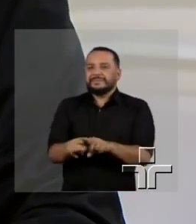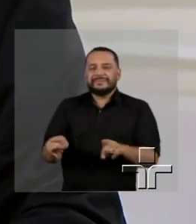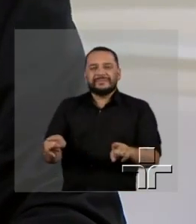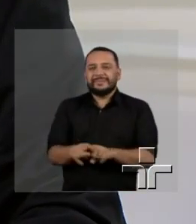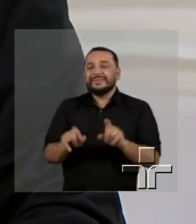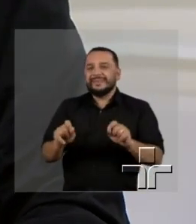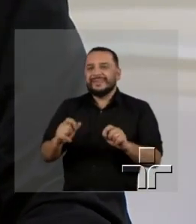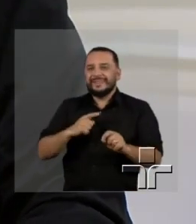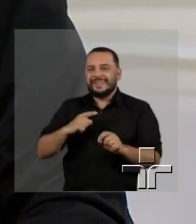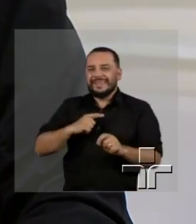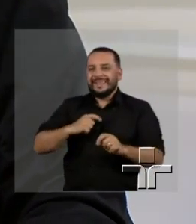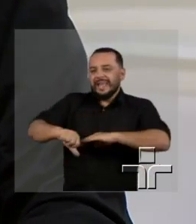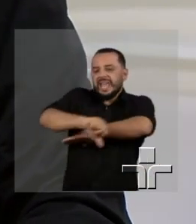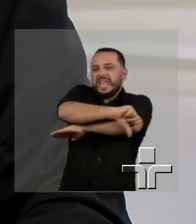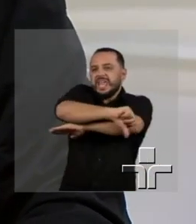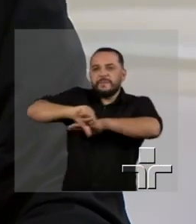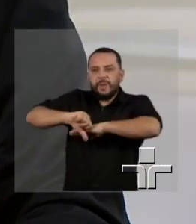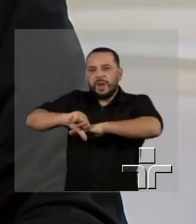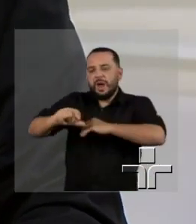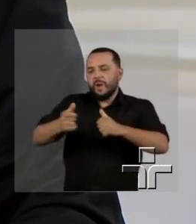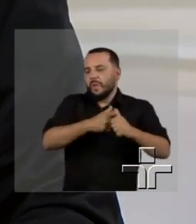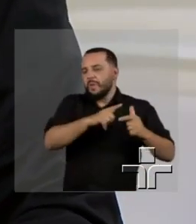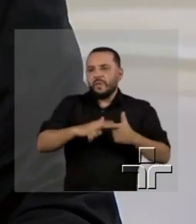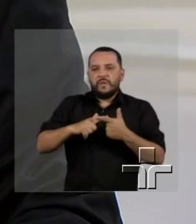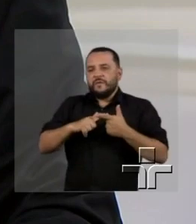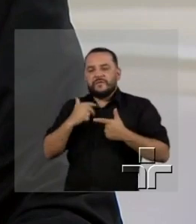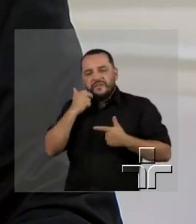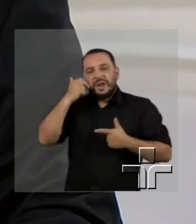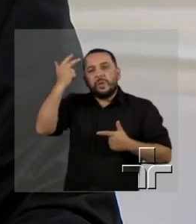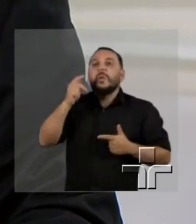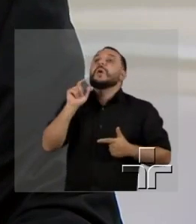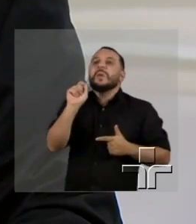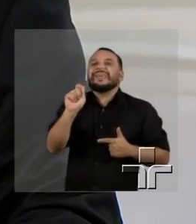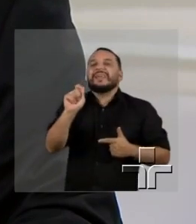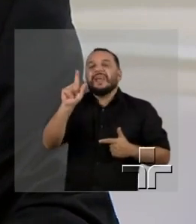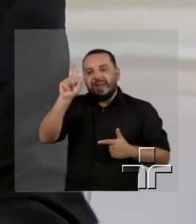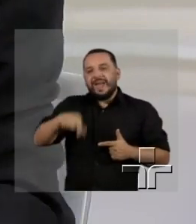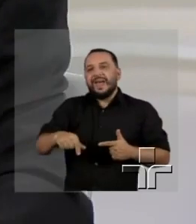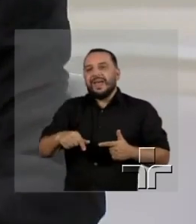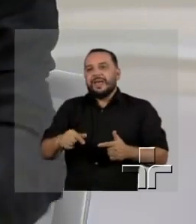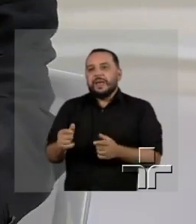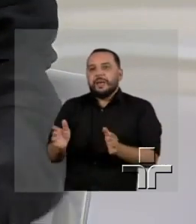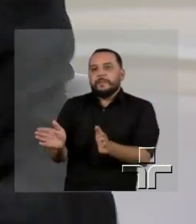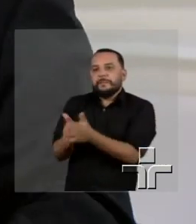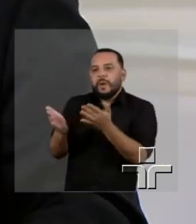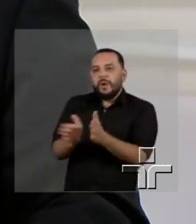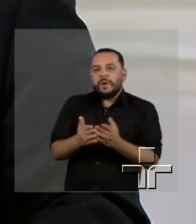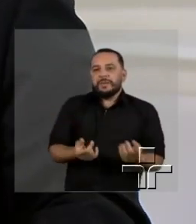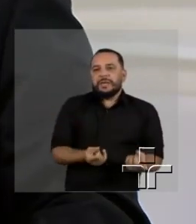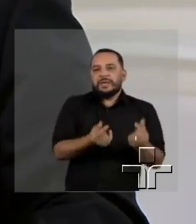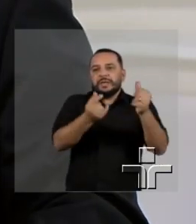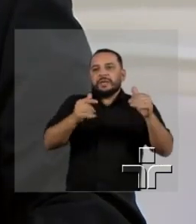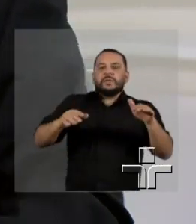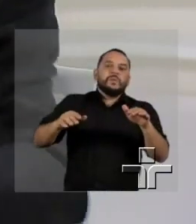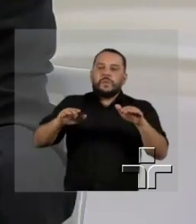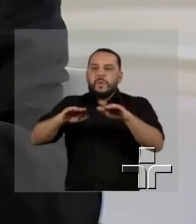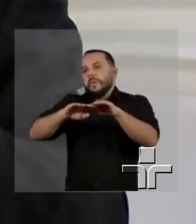coisas, como, por exemplo, diminuir o nosso nível de corrupção e de desperdício de dinheiro, né, que foi um escândalo. Nós